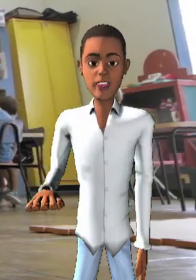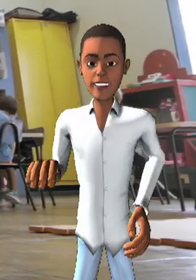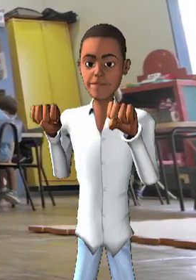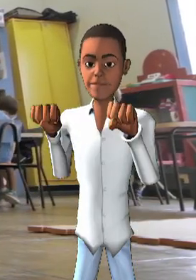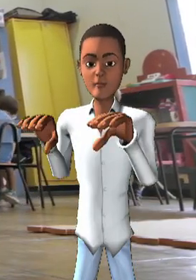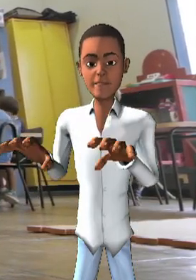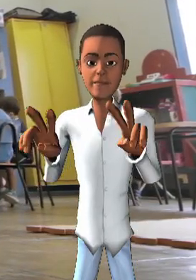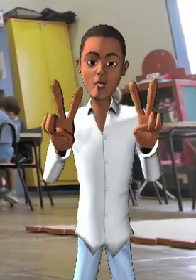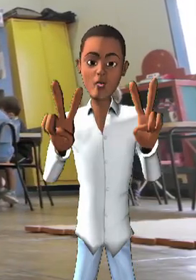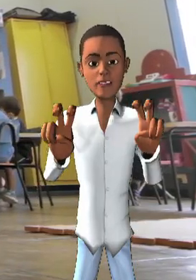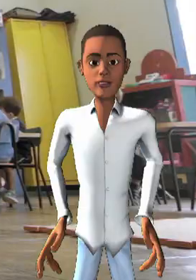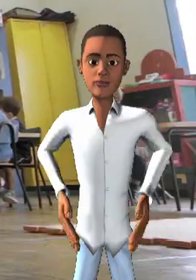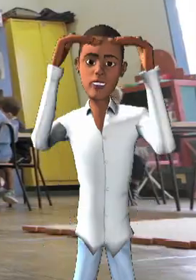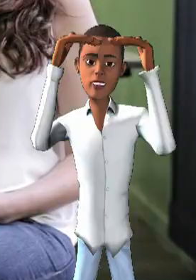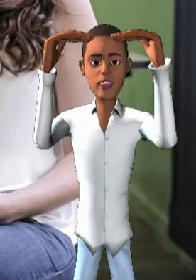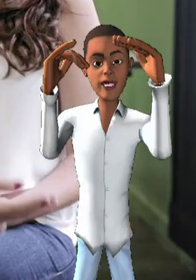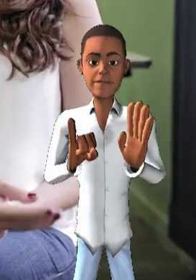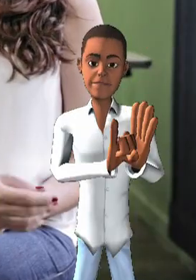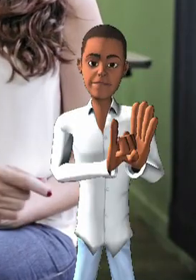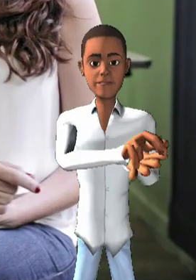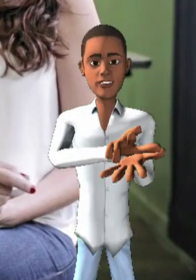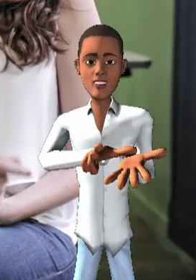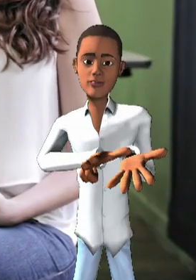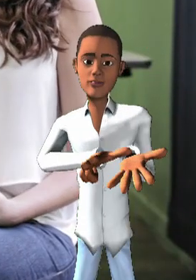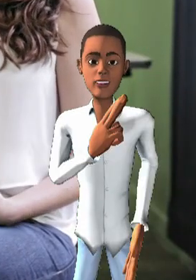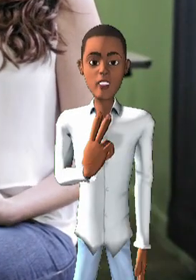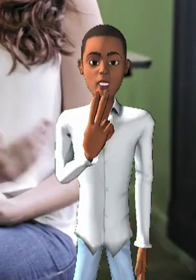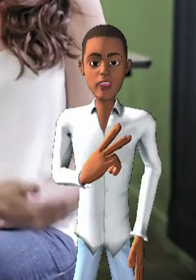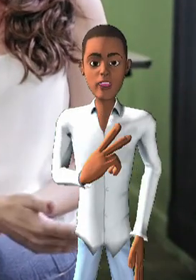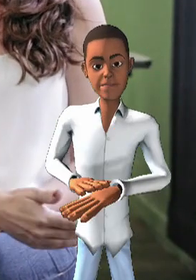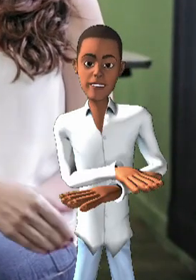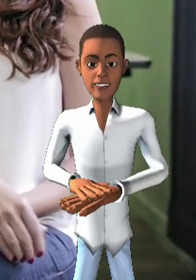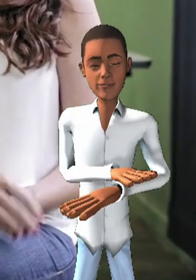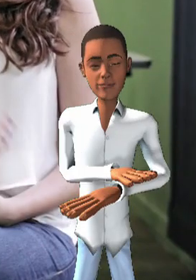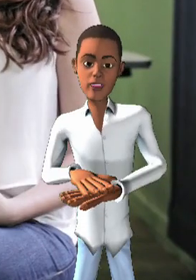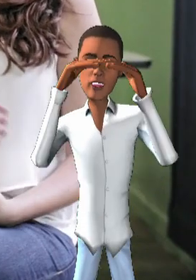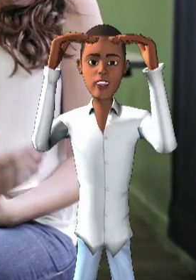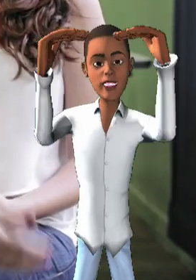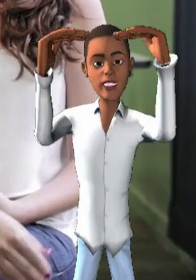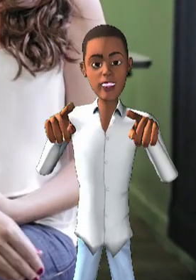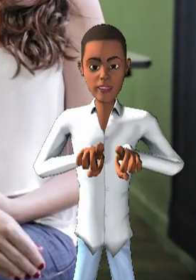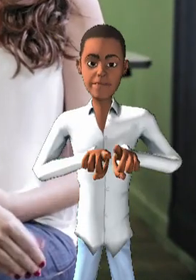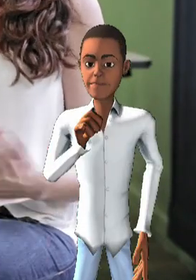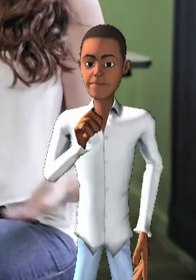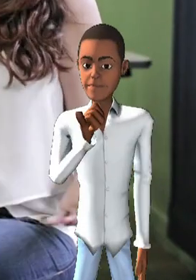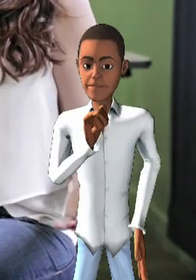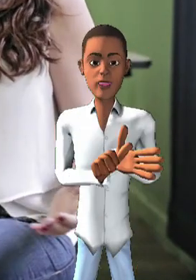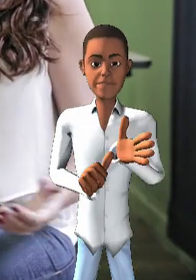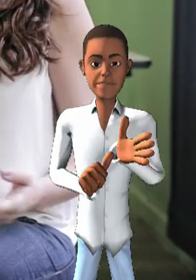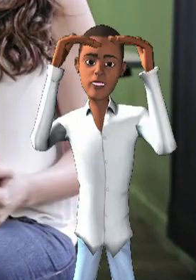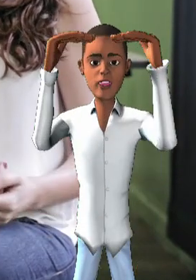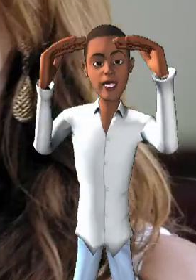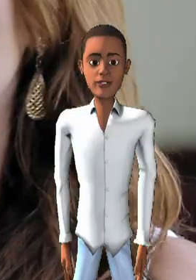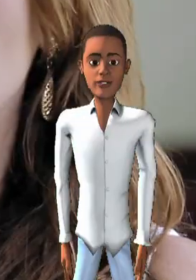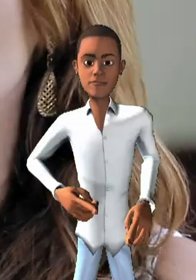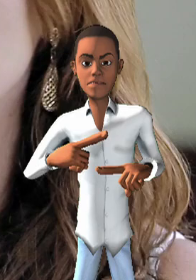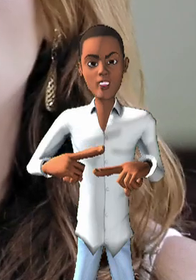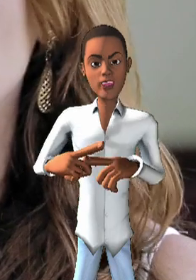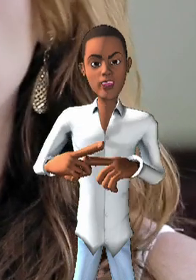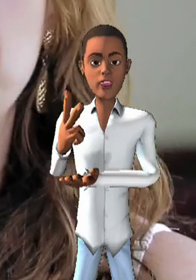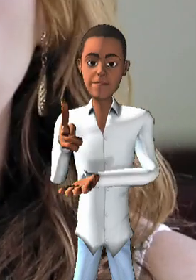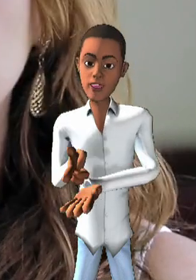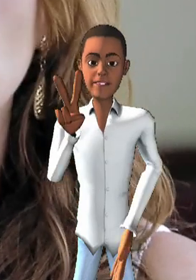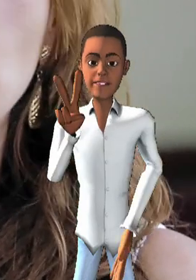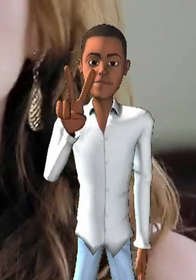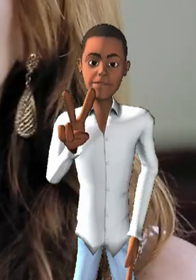desde os pequenininhos, assim. Questões como gênero, questões como a cor, questões como síndrome de Down, são questões que a